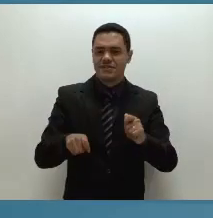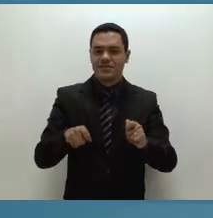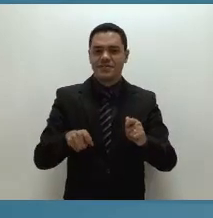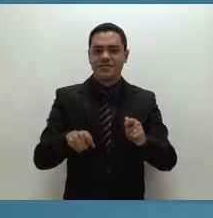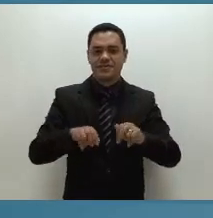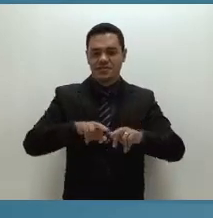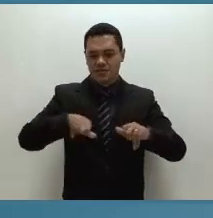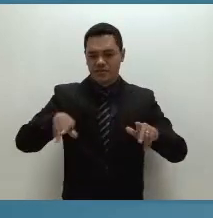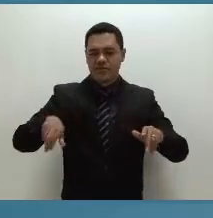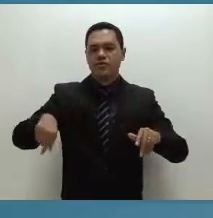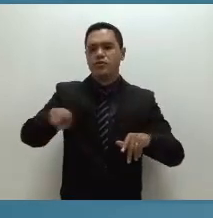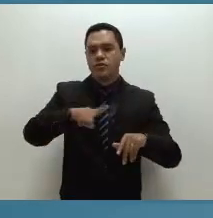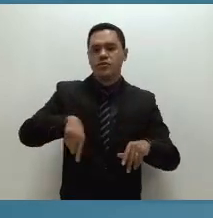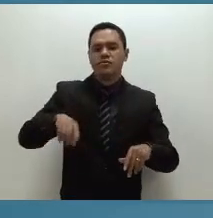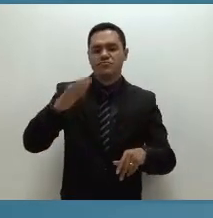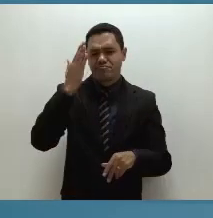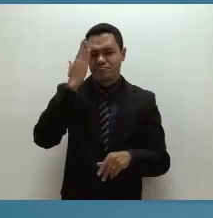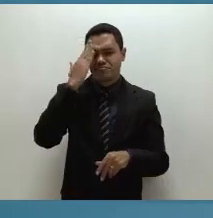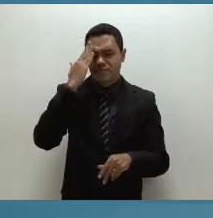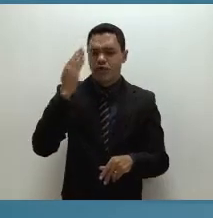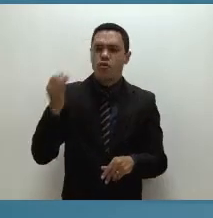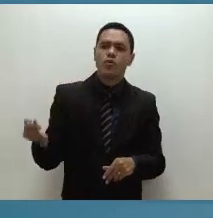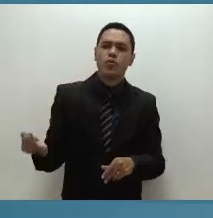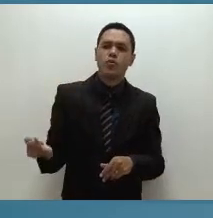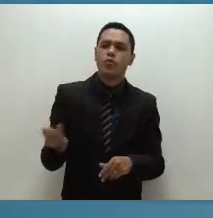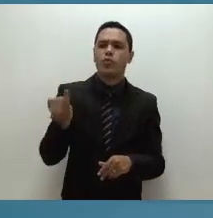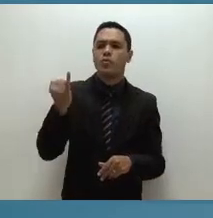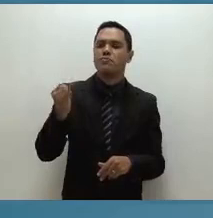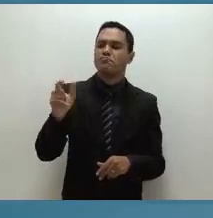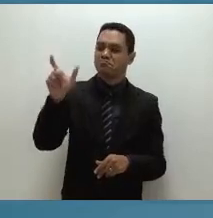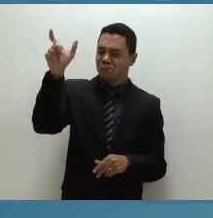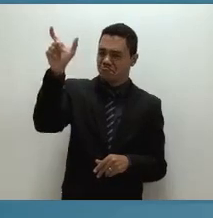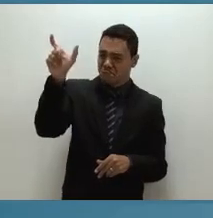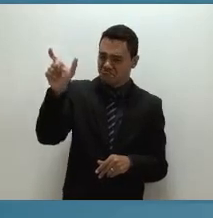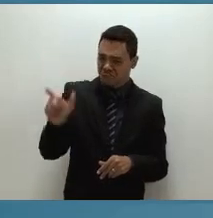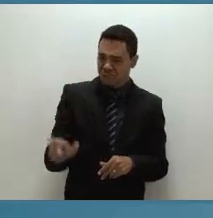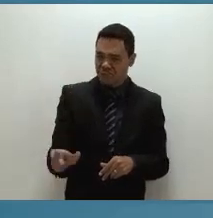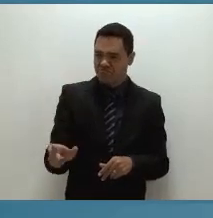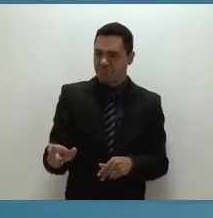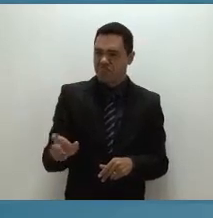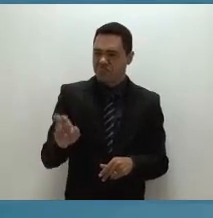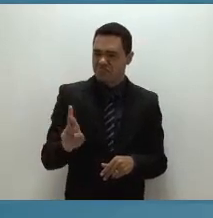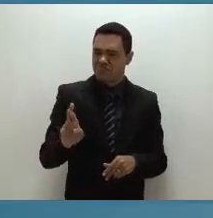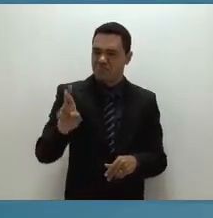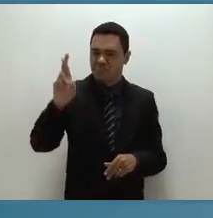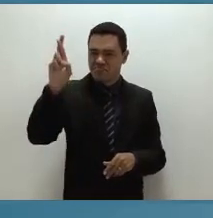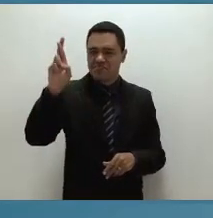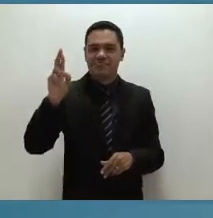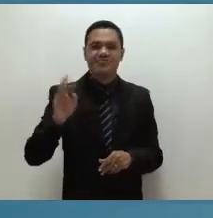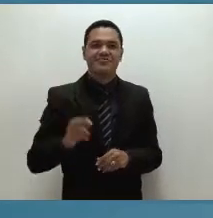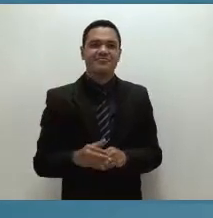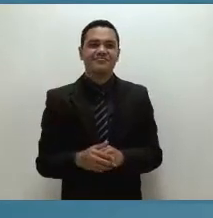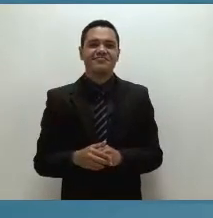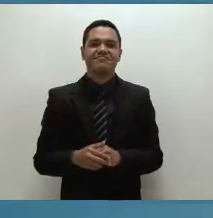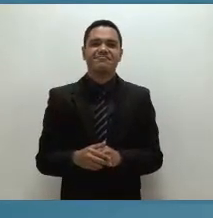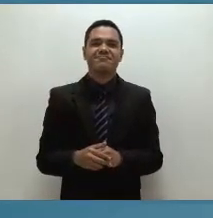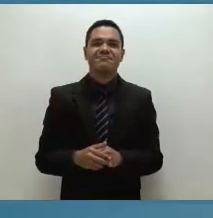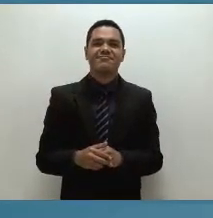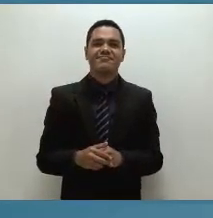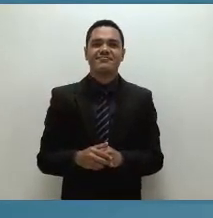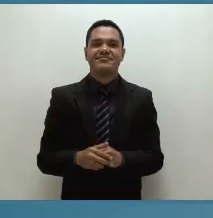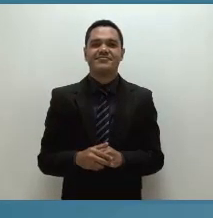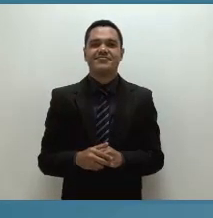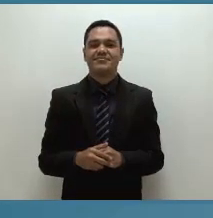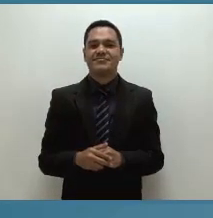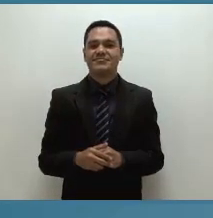o quanto é importante algum perfil, né, para o exercício. E vislumbro